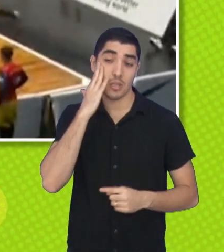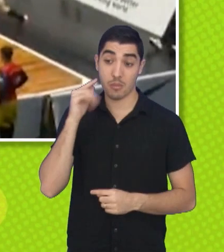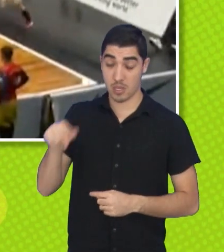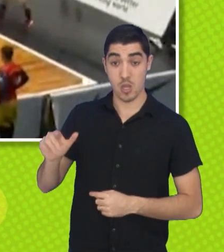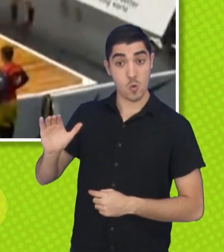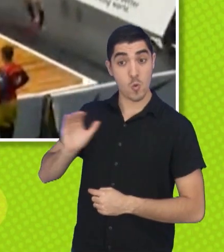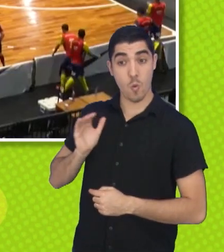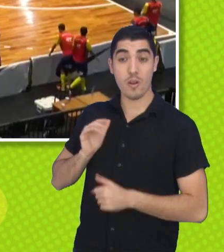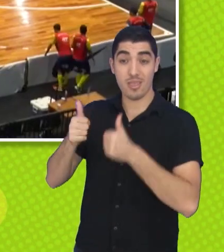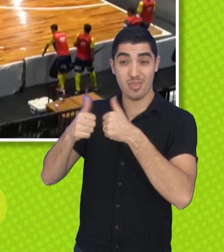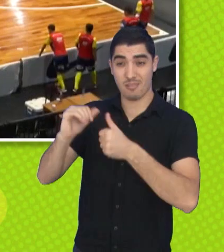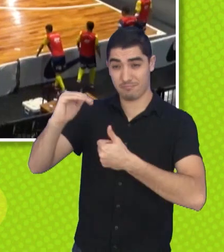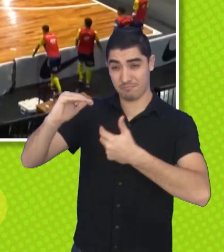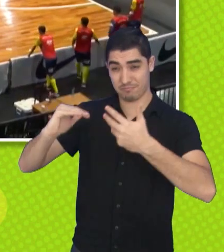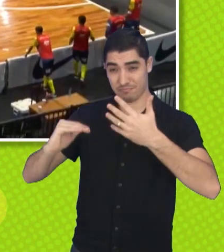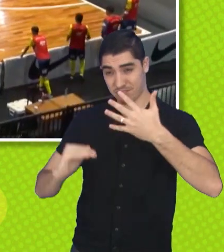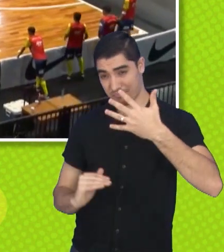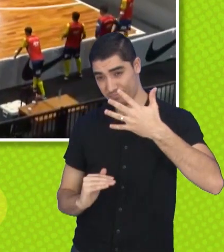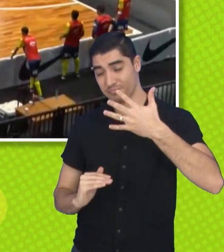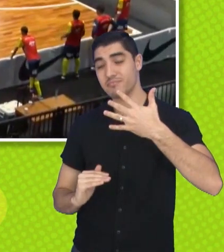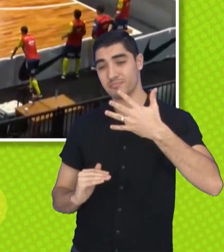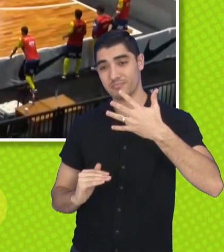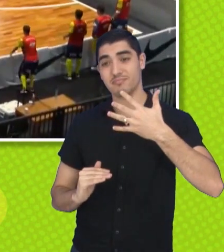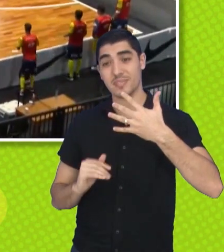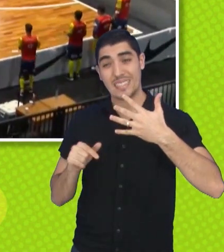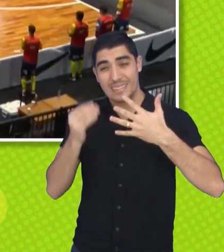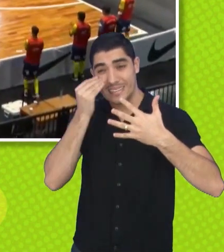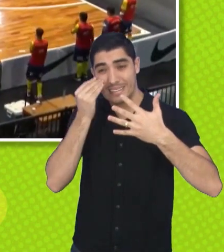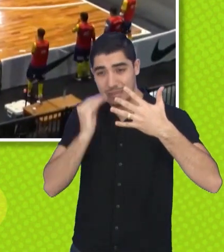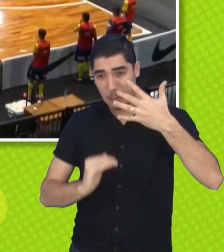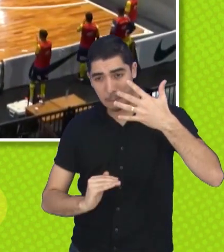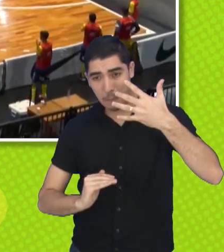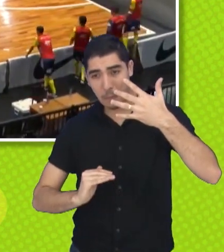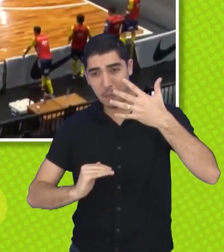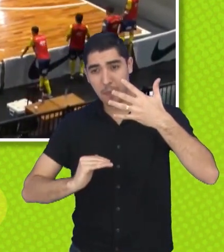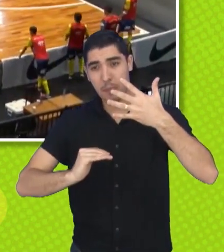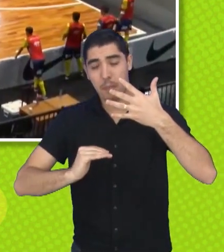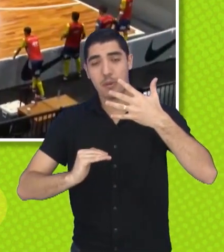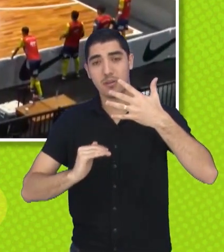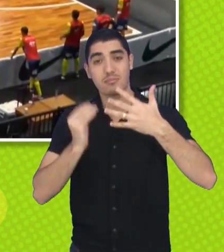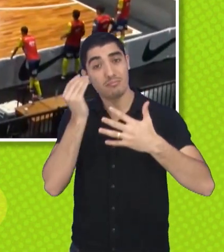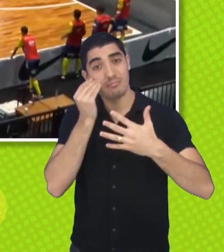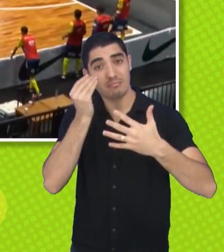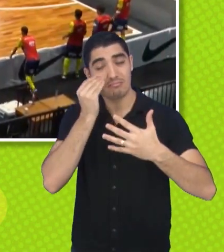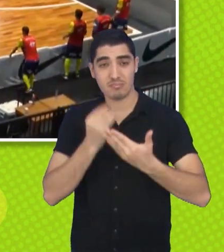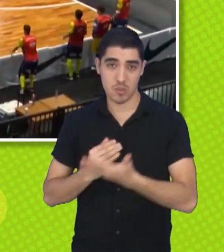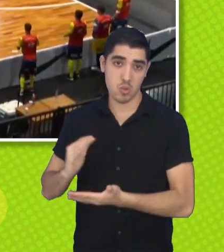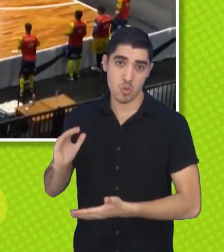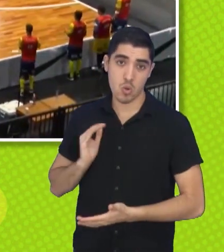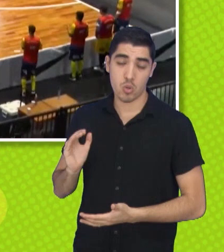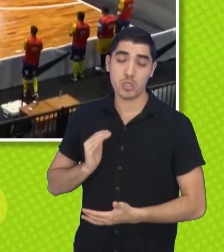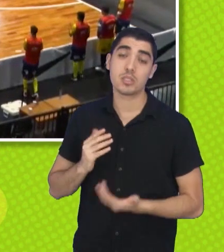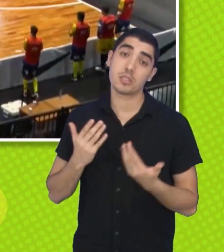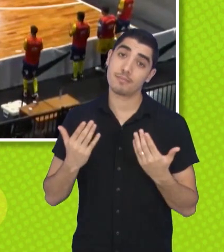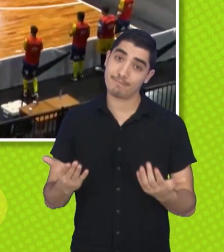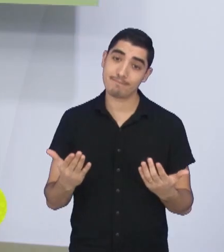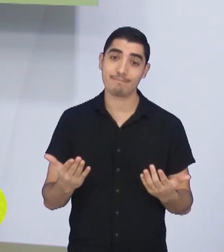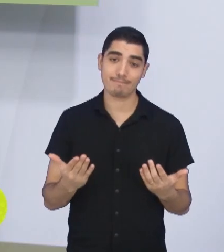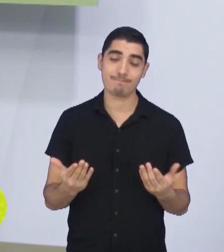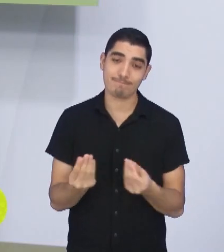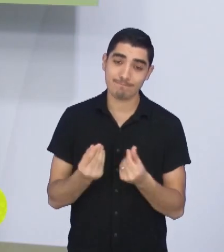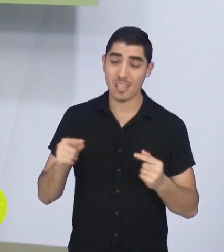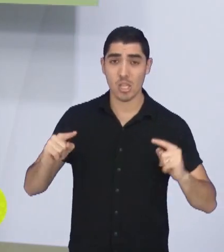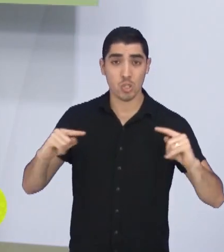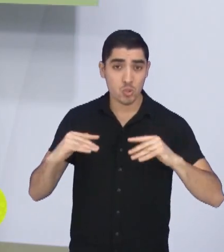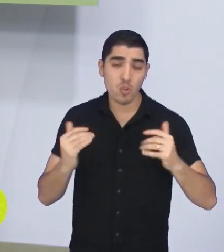lá na parte de baixo da tabela, está querendo subir, né, para a parte de cima da tabela. E é um jogo fora